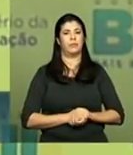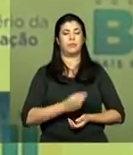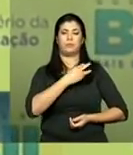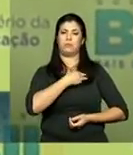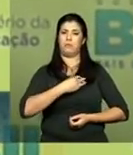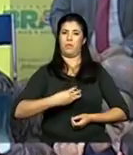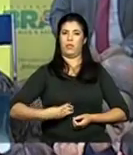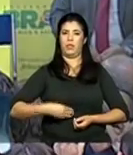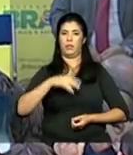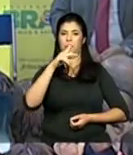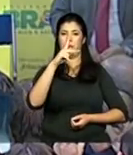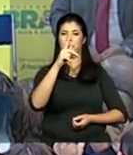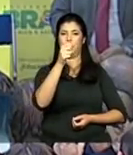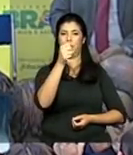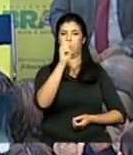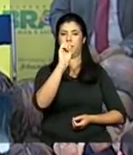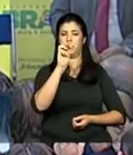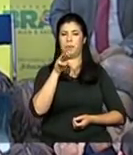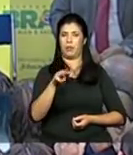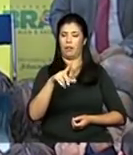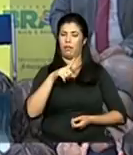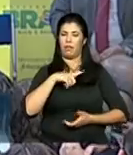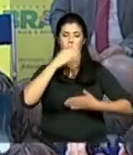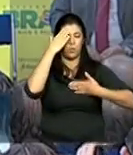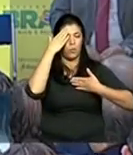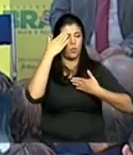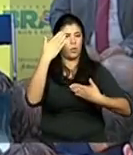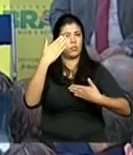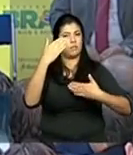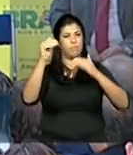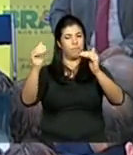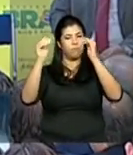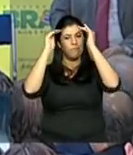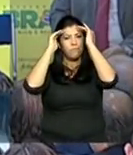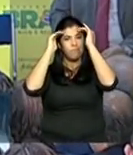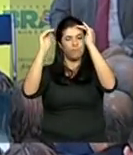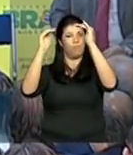Paim, é para mim uma grande honra sucedê-lo.